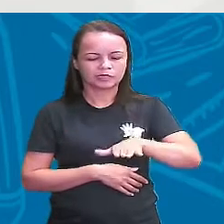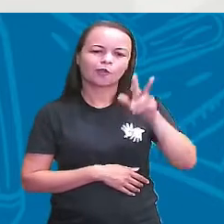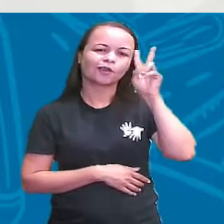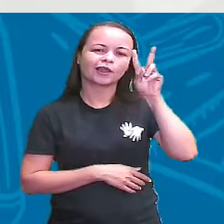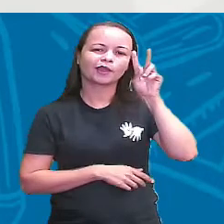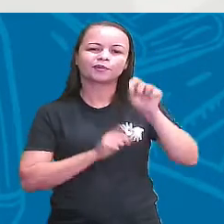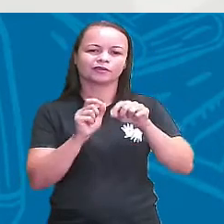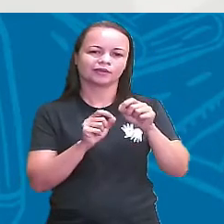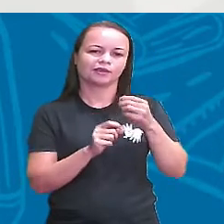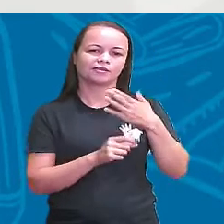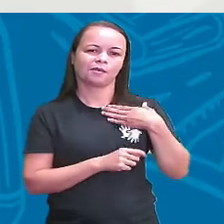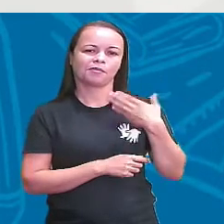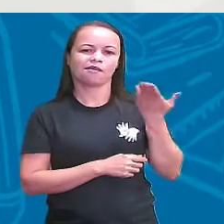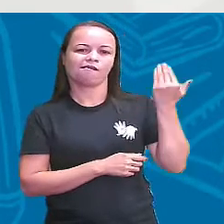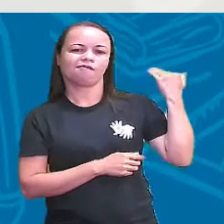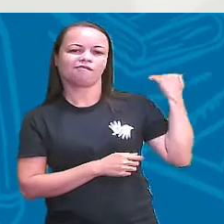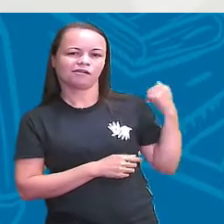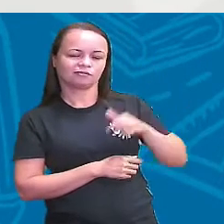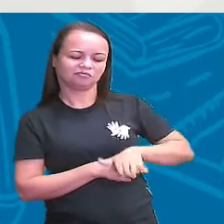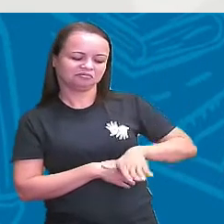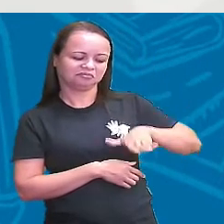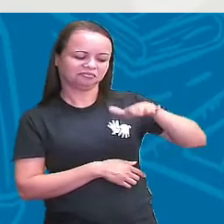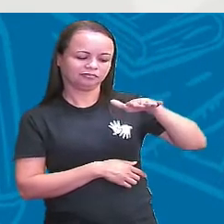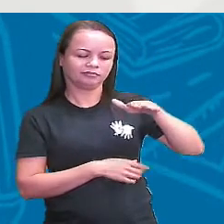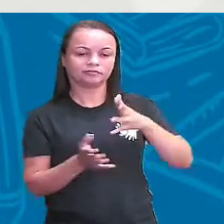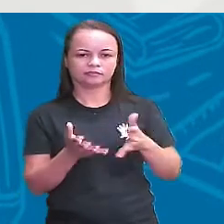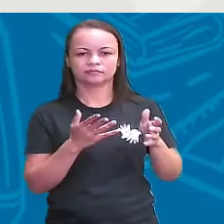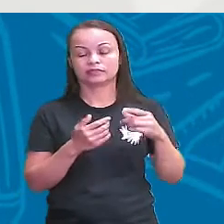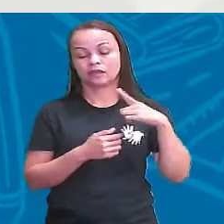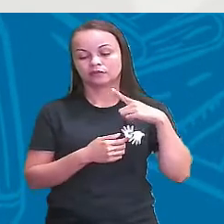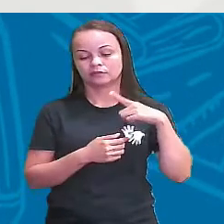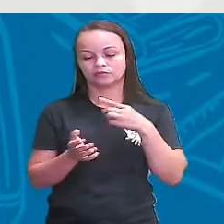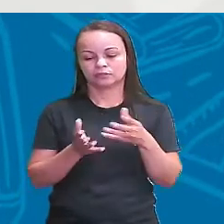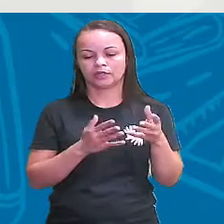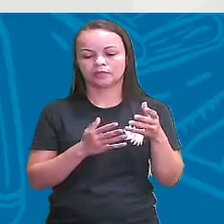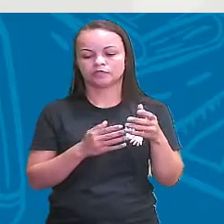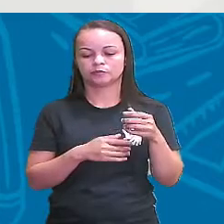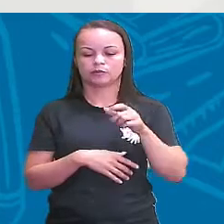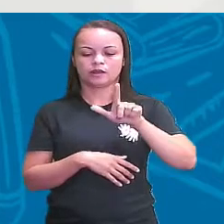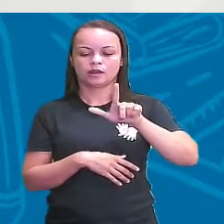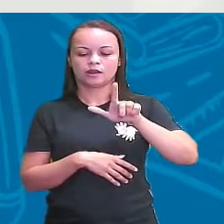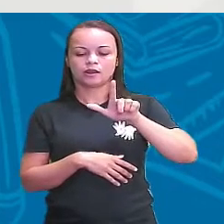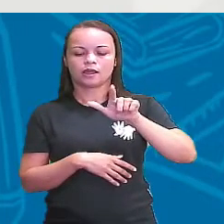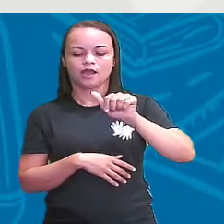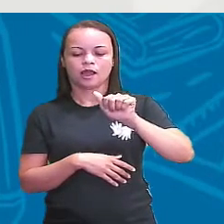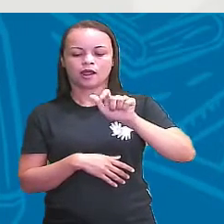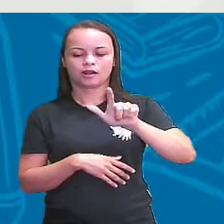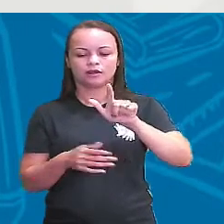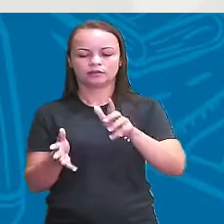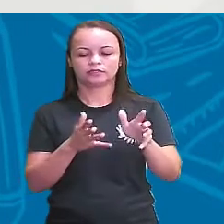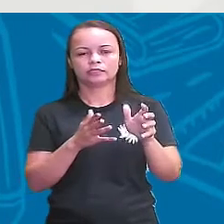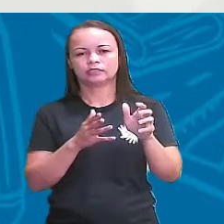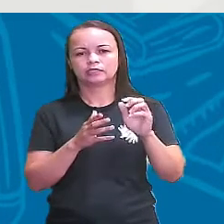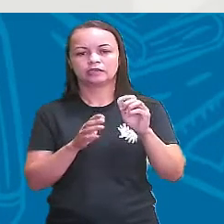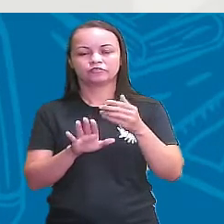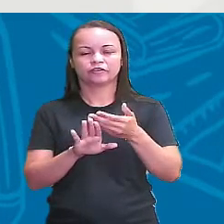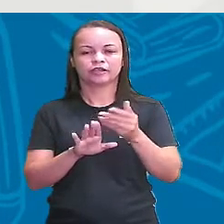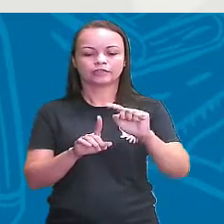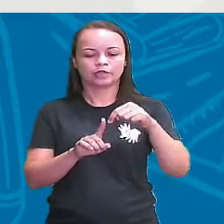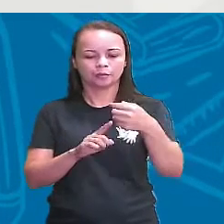infância. Então, a gente tem esse ler como pronome átono, e aí ele vem depois do verbo, e